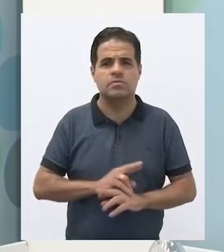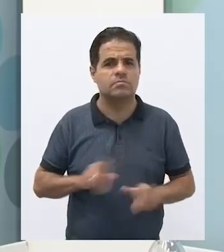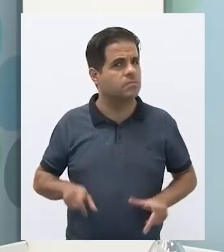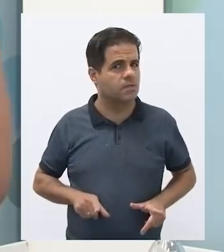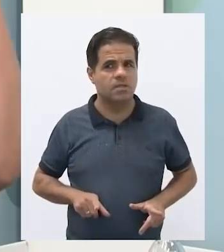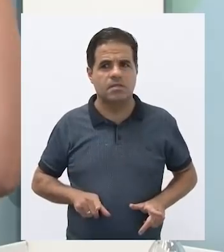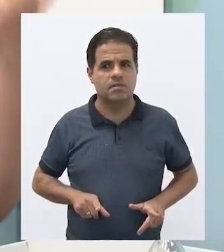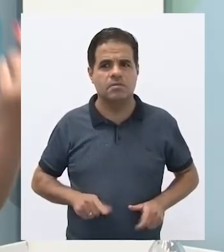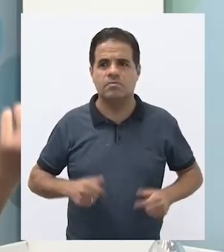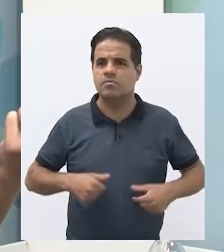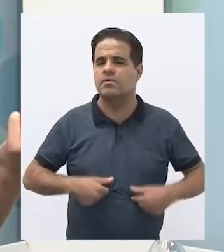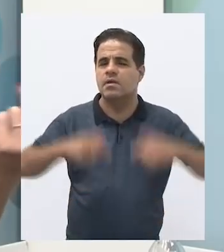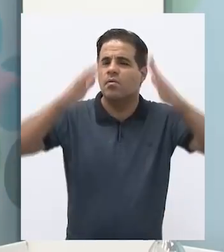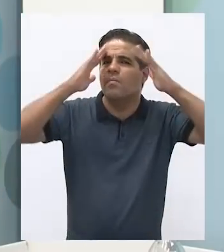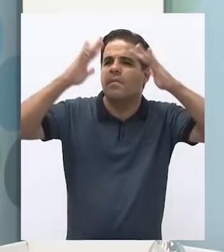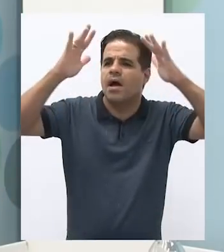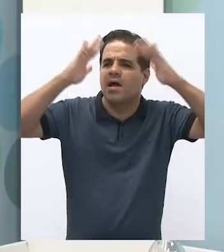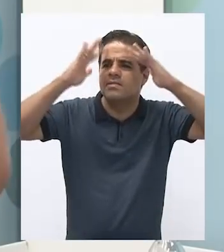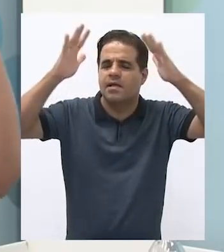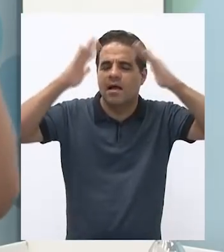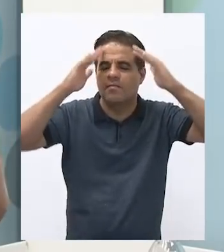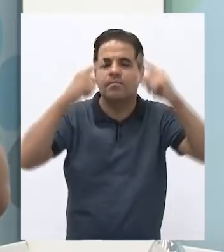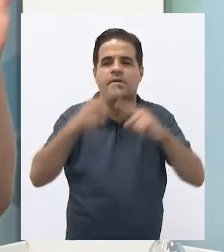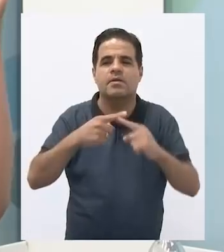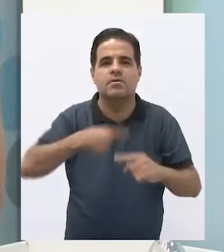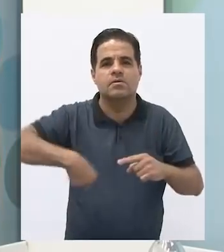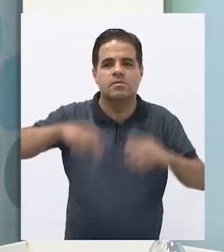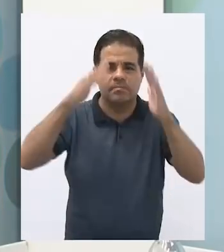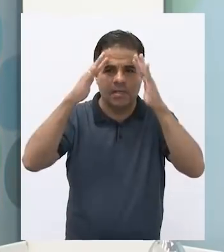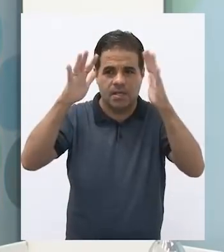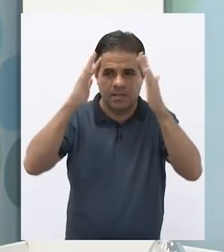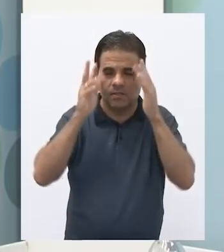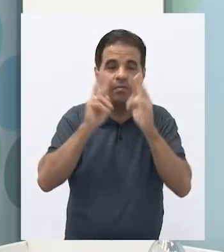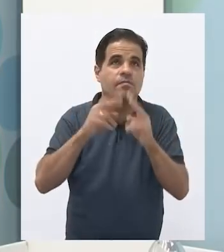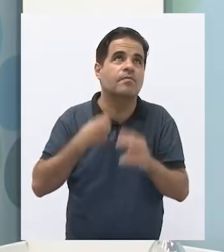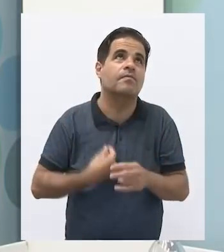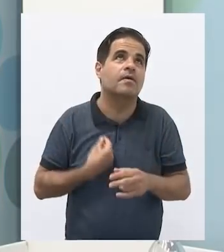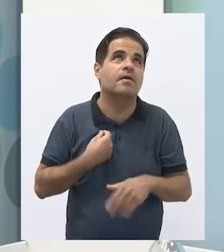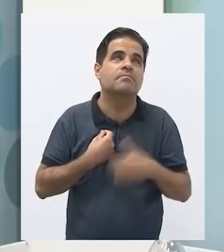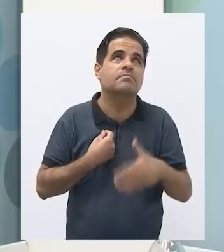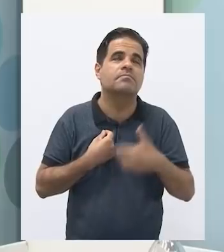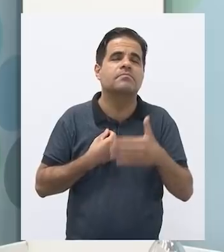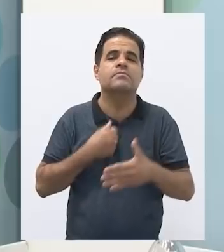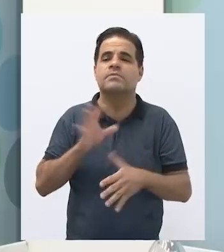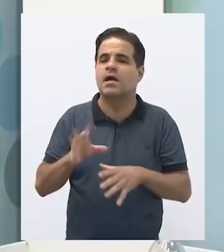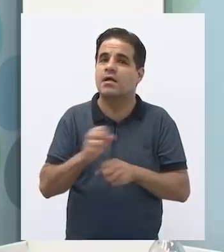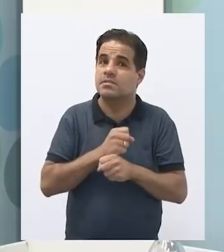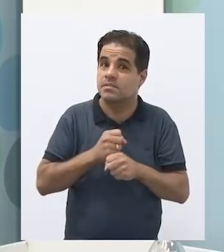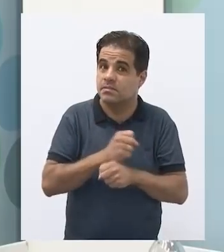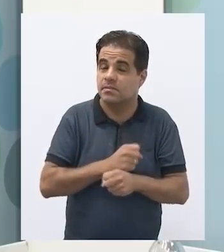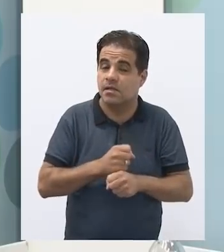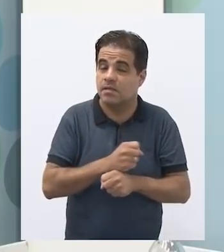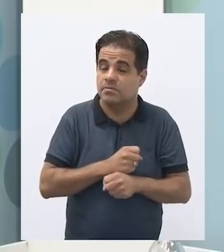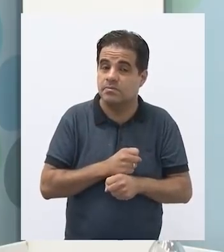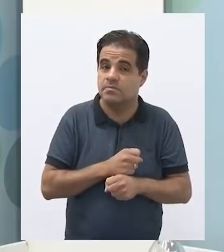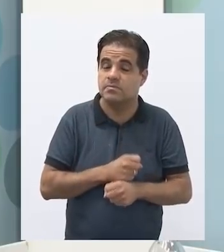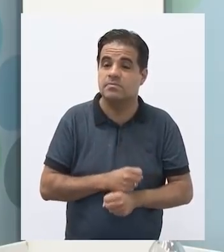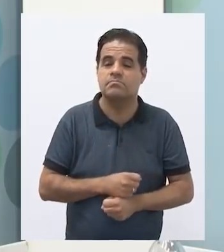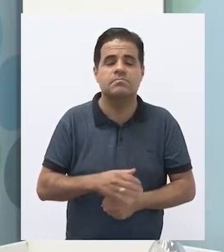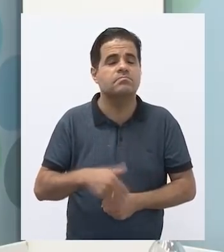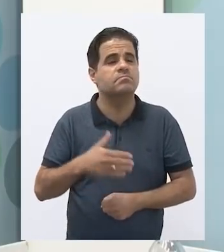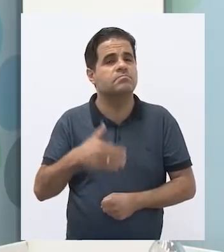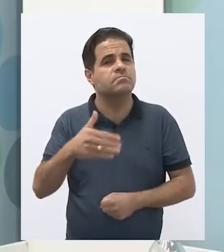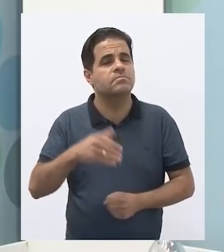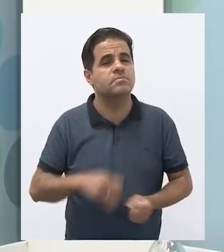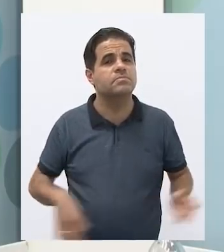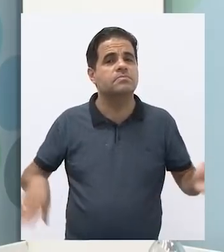diferente do que eu imaginava, porque a gente sempre imagina aquilo que a gente viveu, e aí já tinham se passado os anos. E aí,